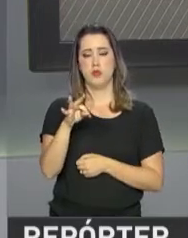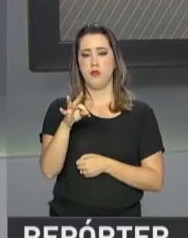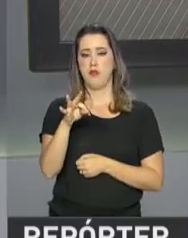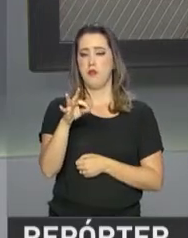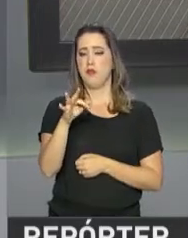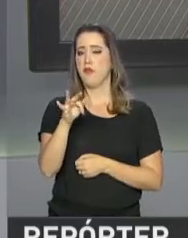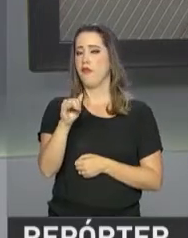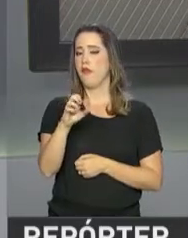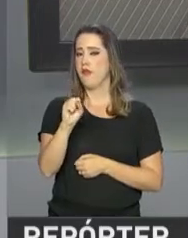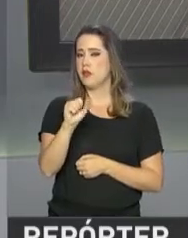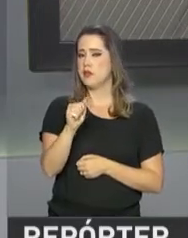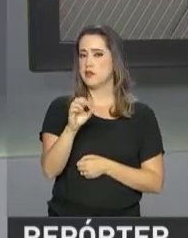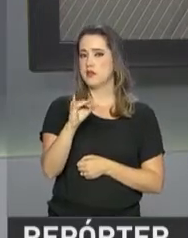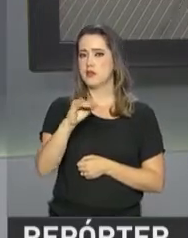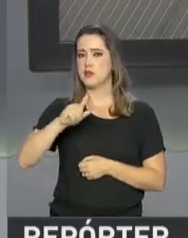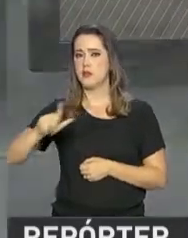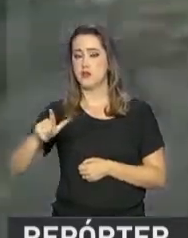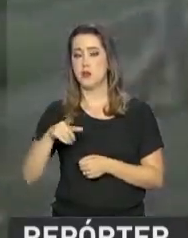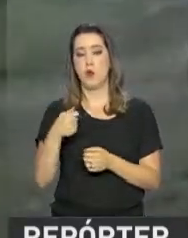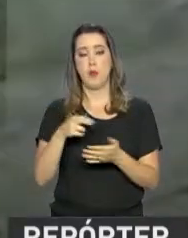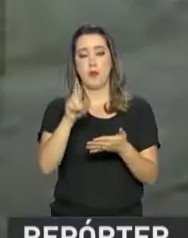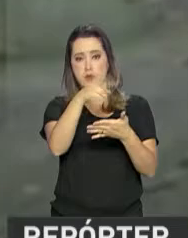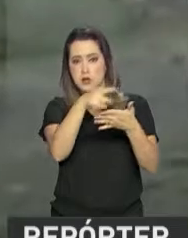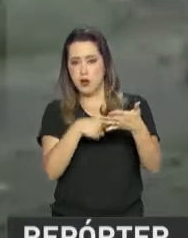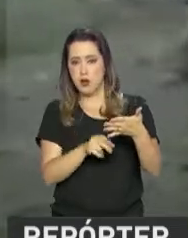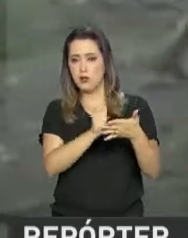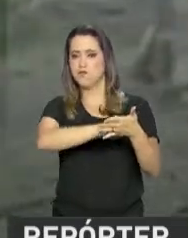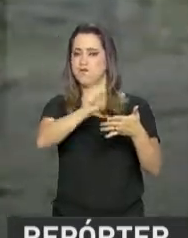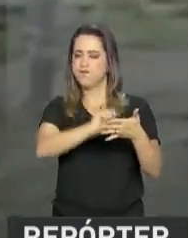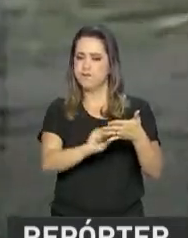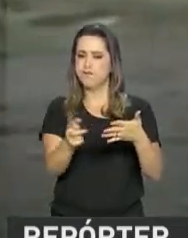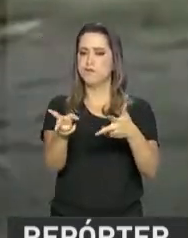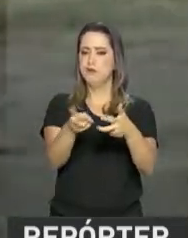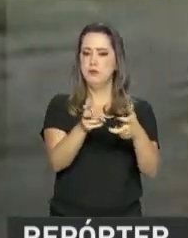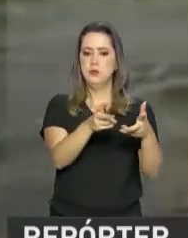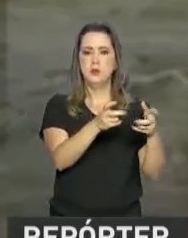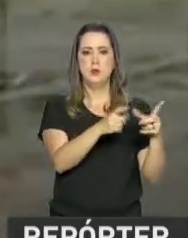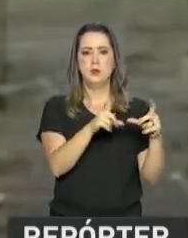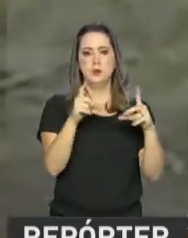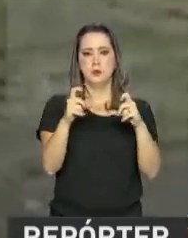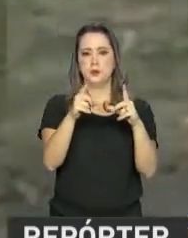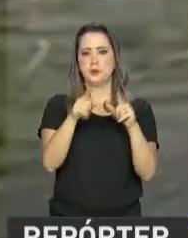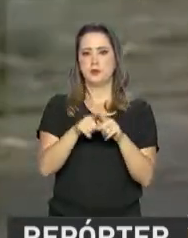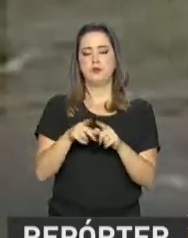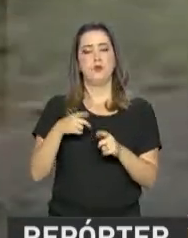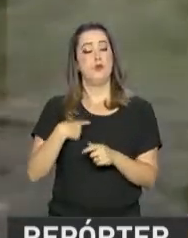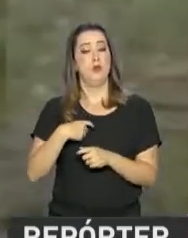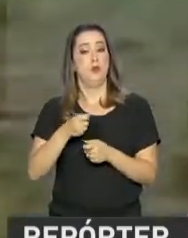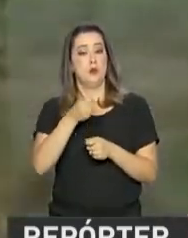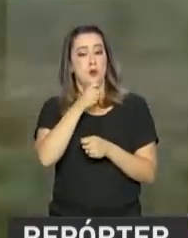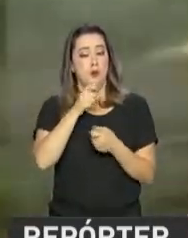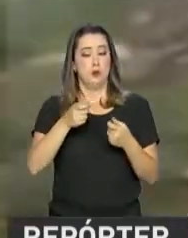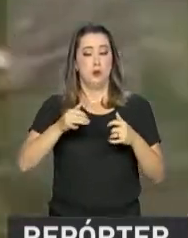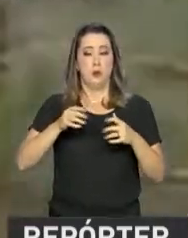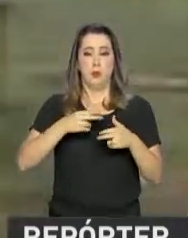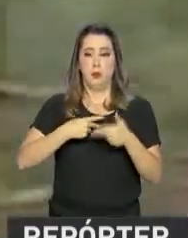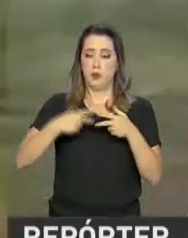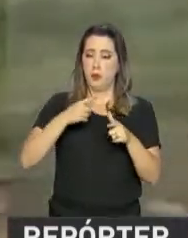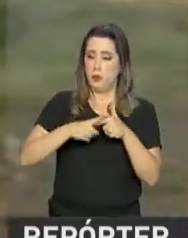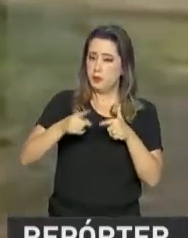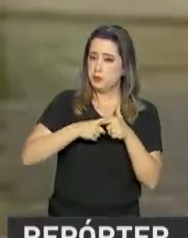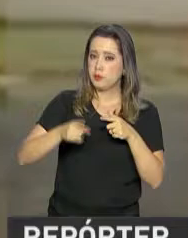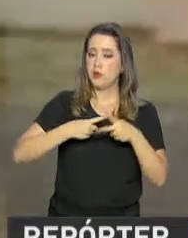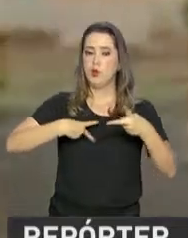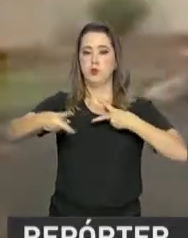solicitação de apoio federal desde o início da semana o estado vem sofrendo com vendavais e fortes chuvas